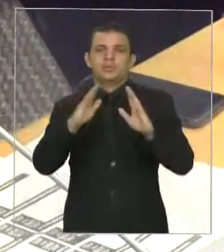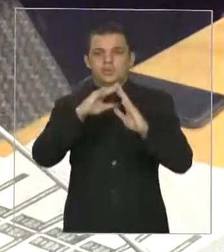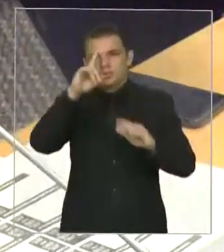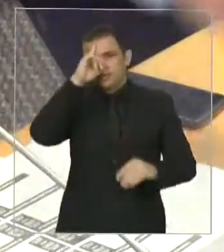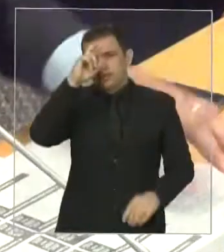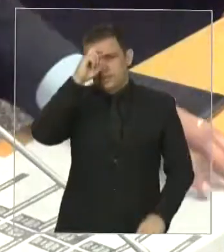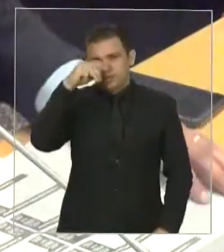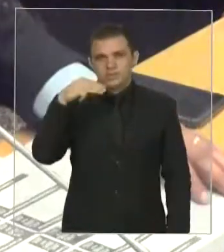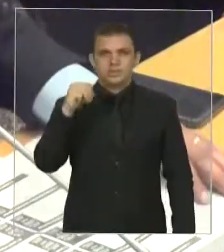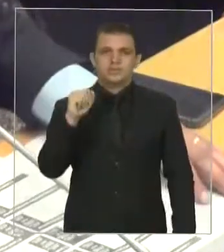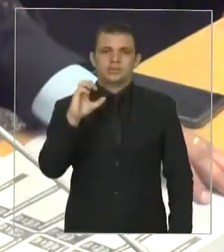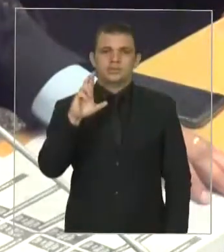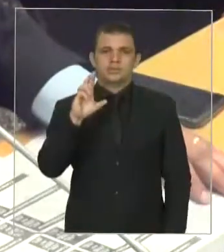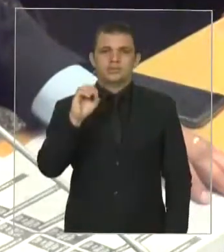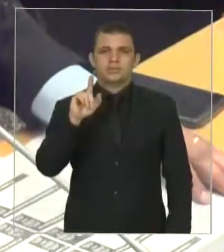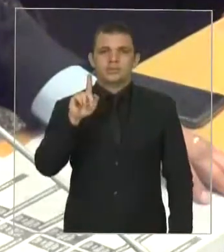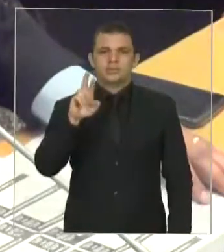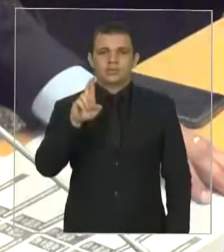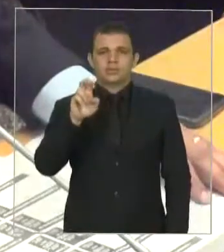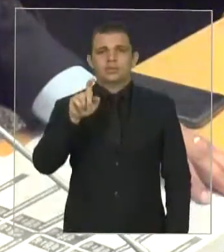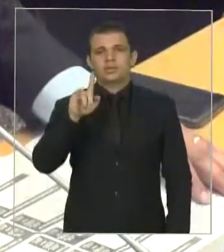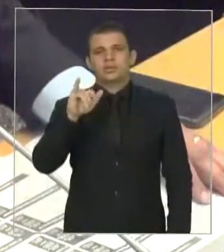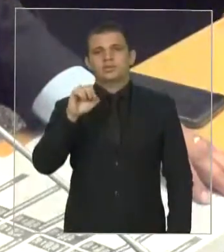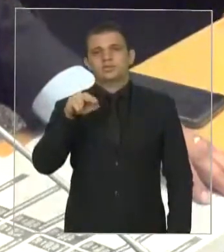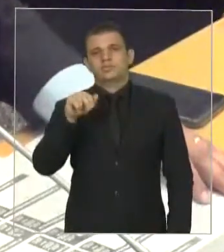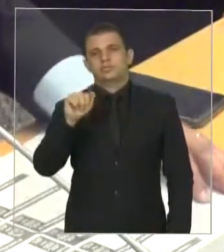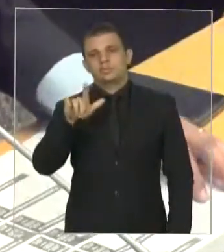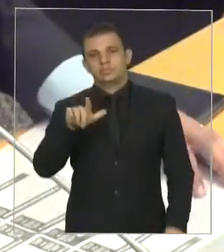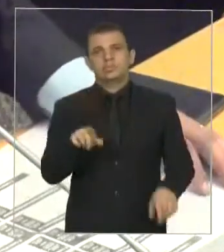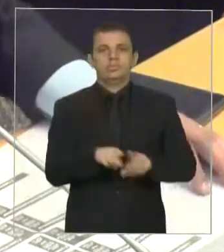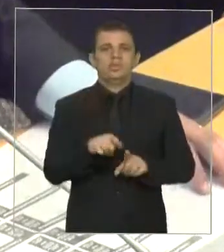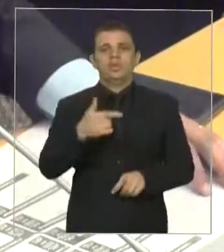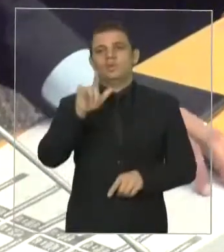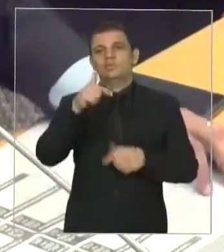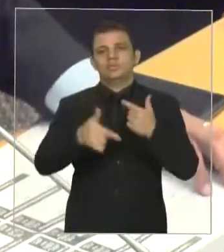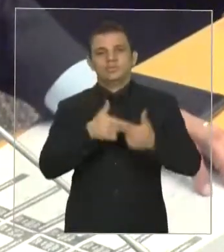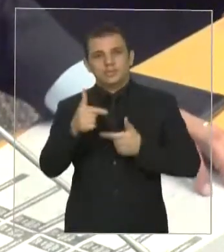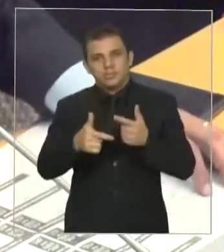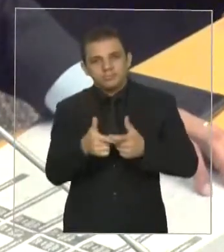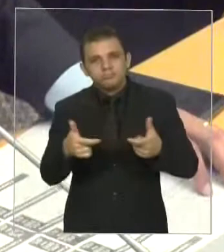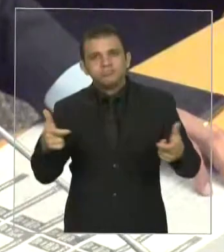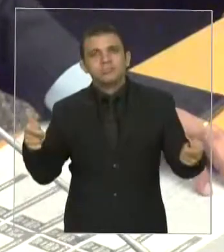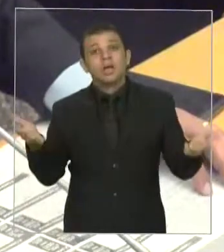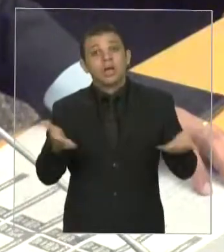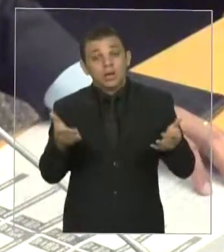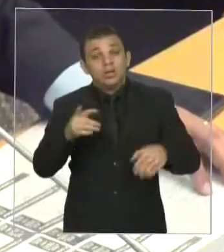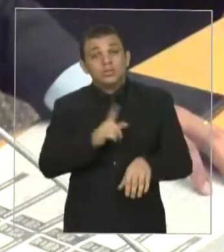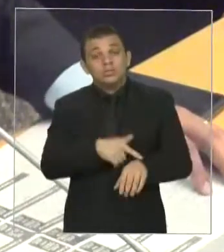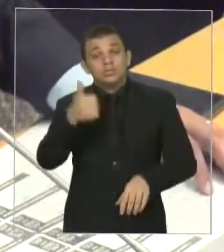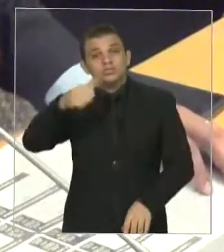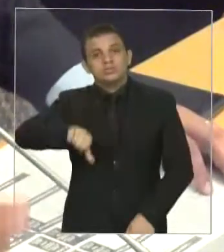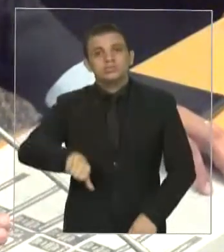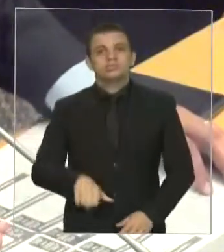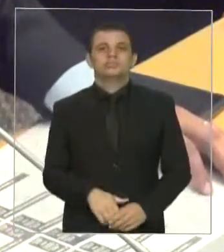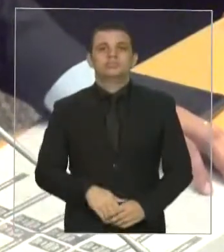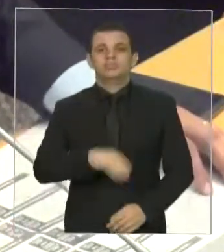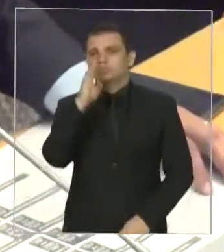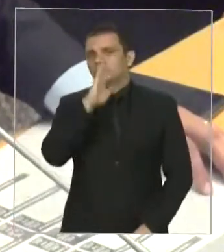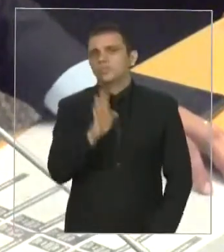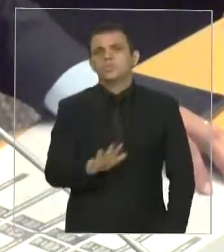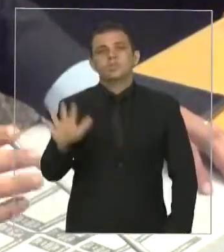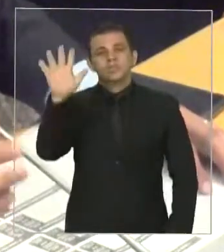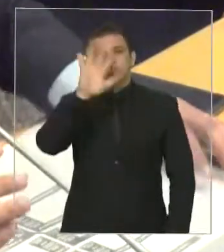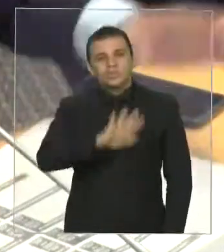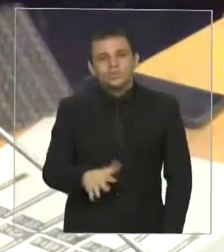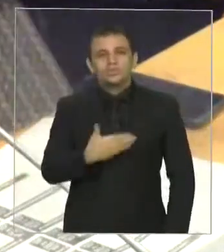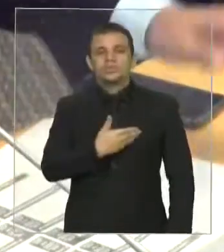em tantos serviços que estão se ampliando no momento de crise. Num contraponto a todo o Brasil, o governo